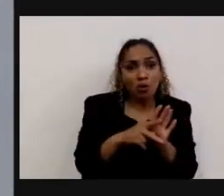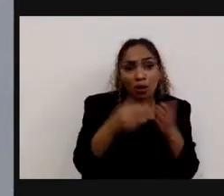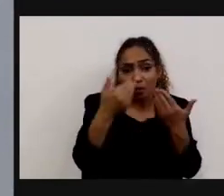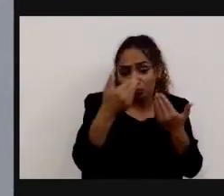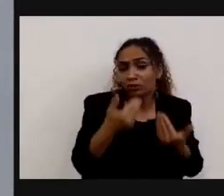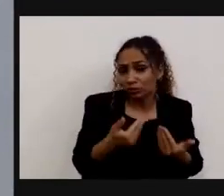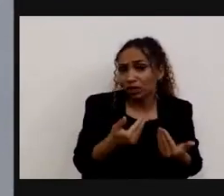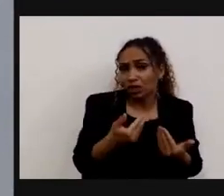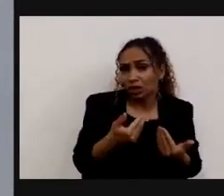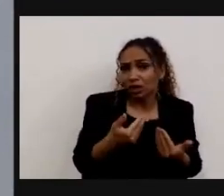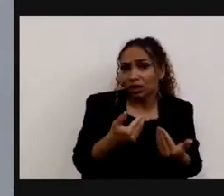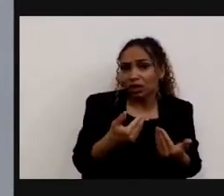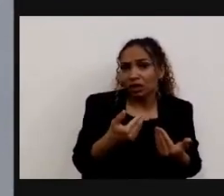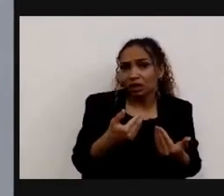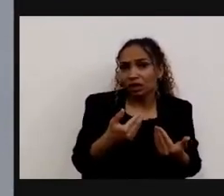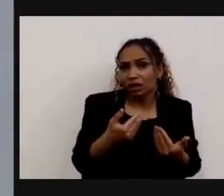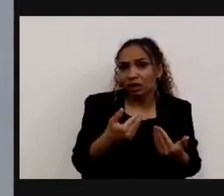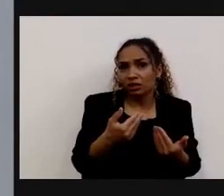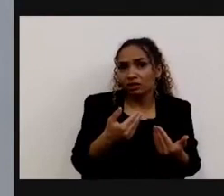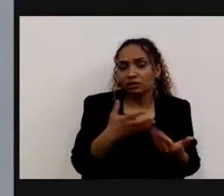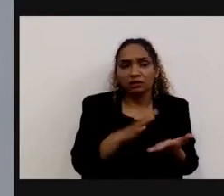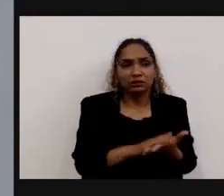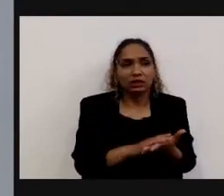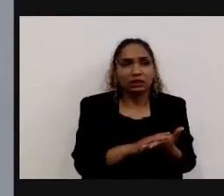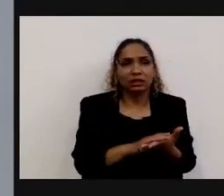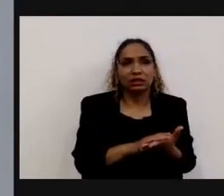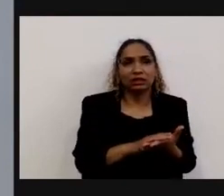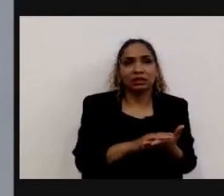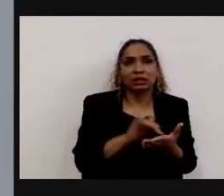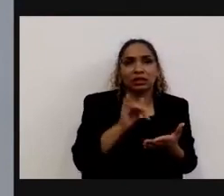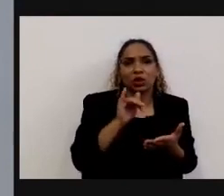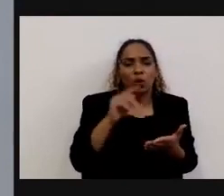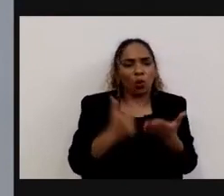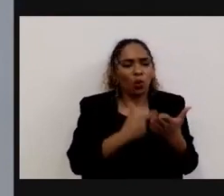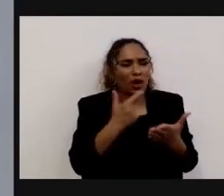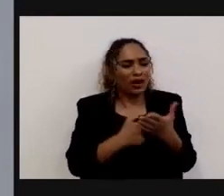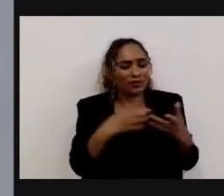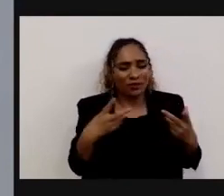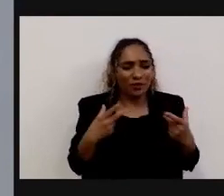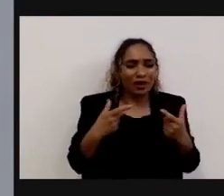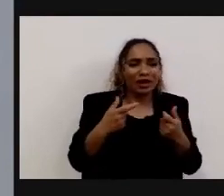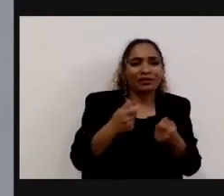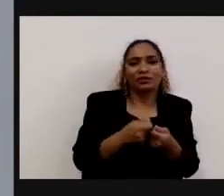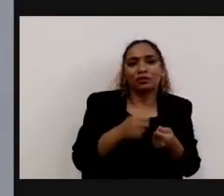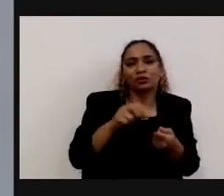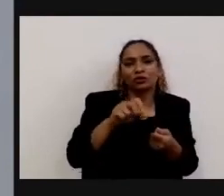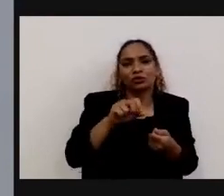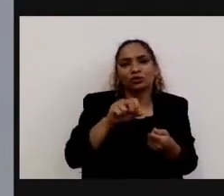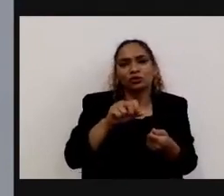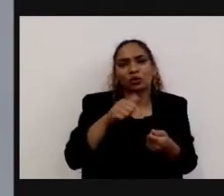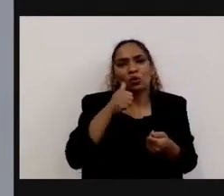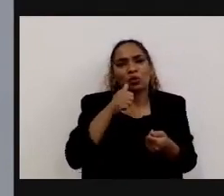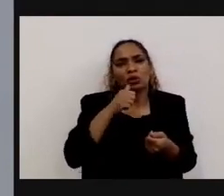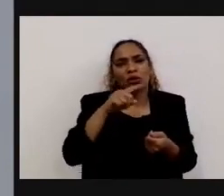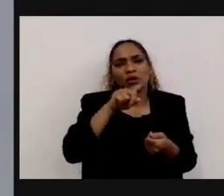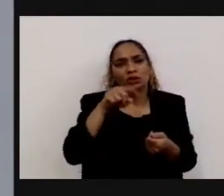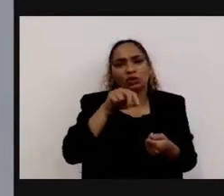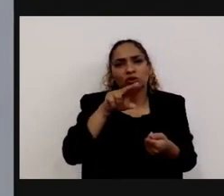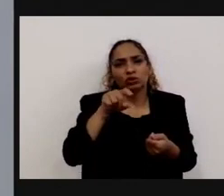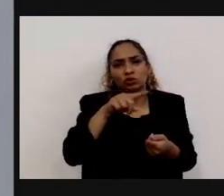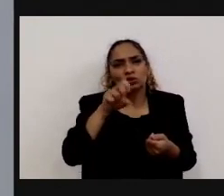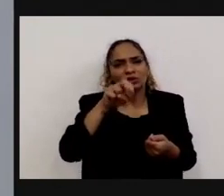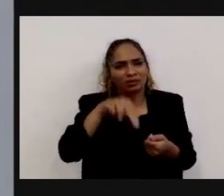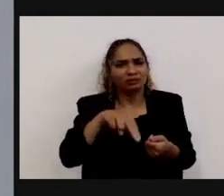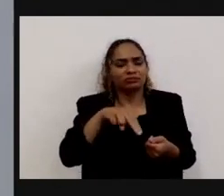quieta qual que ela tem um livro maravilhoso da Susan cainas c a e n o poder dos quietos e ela mostra